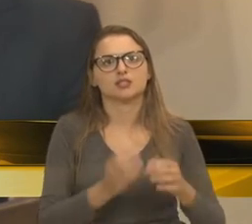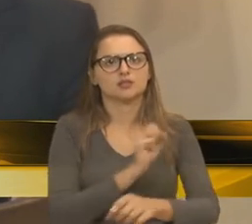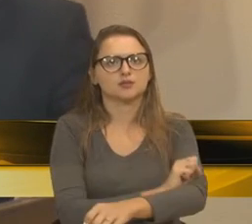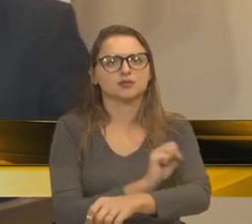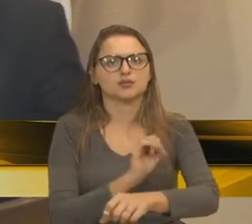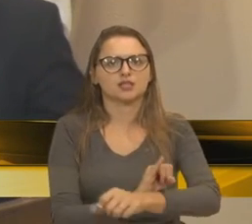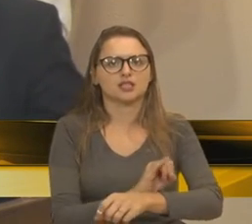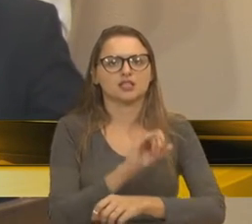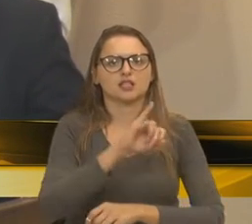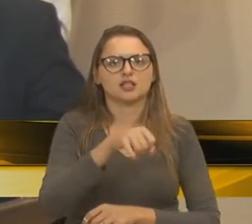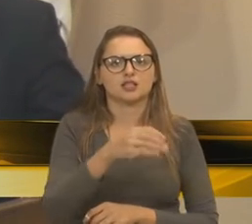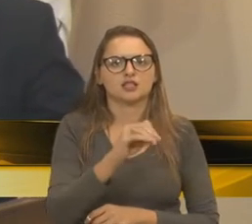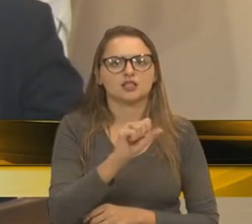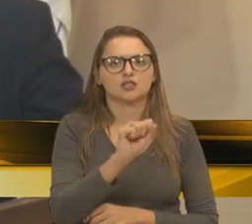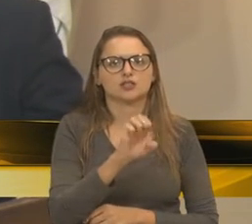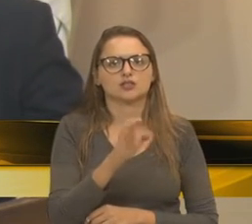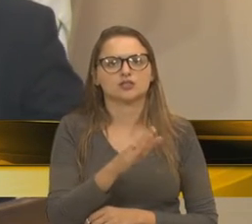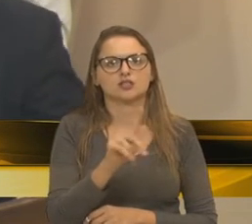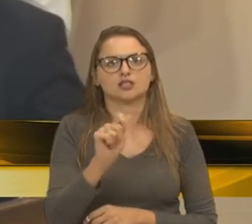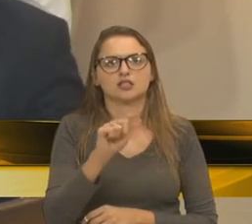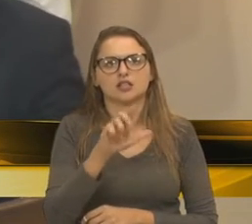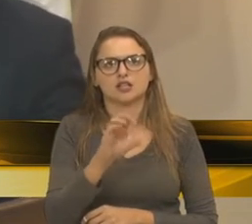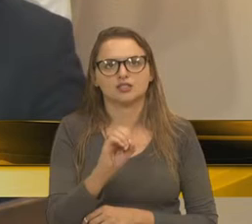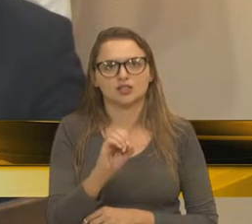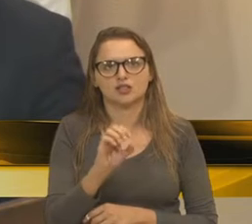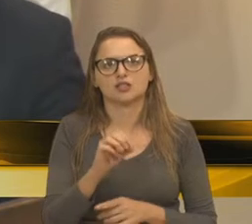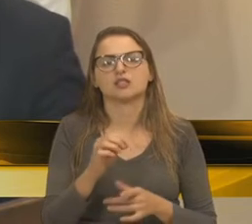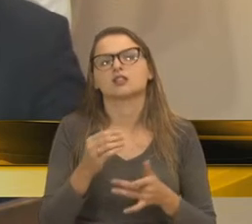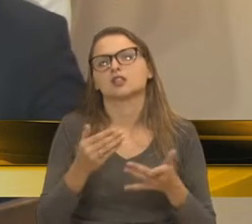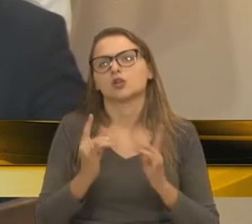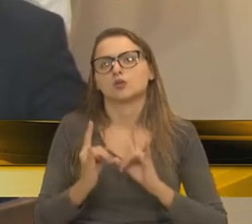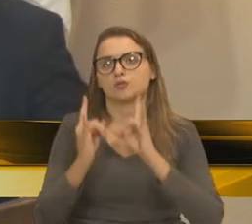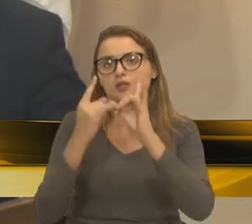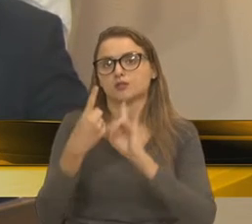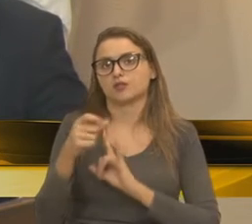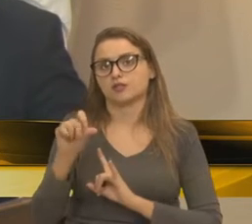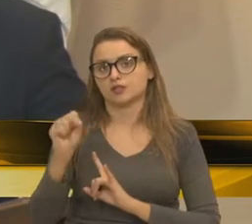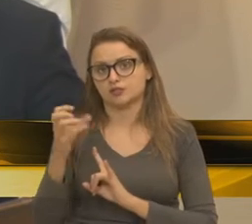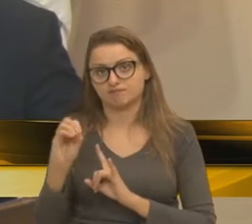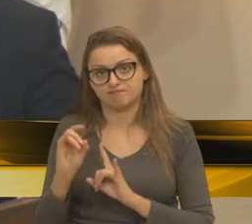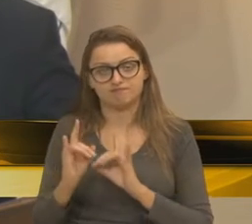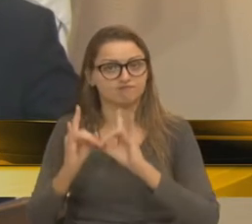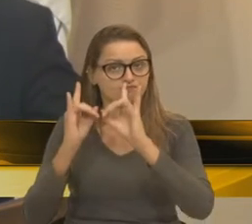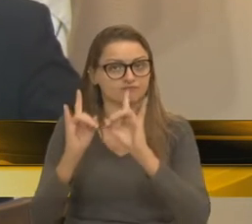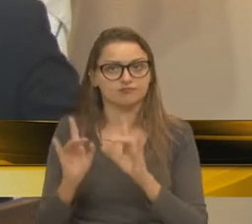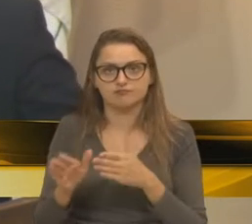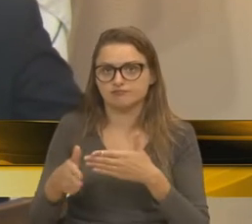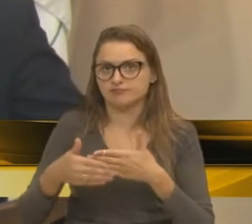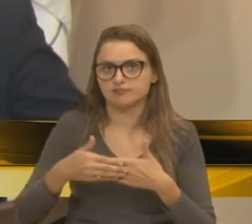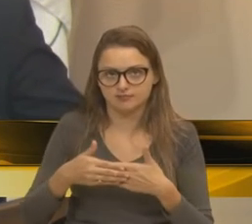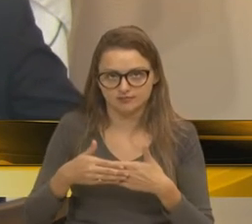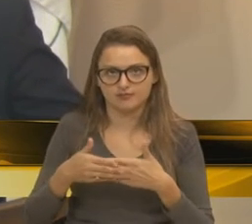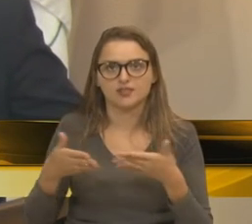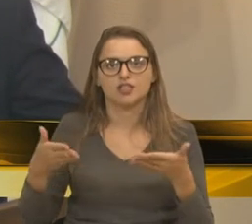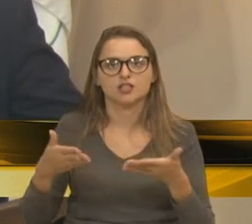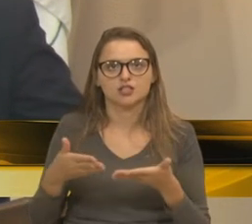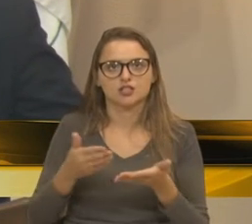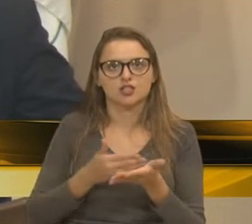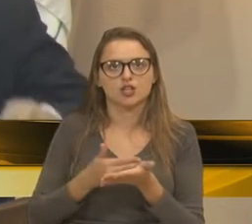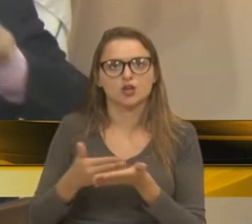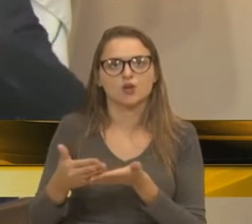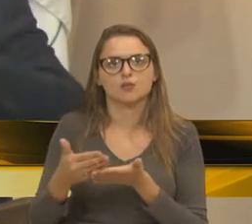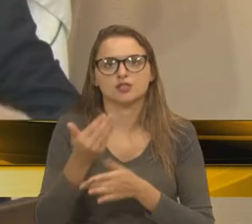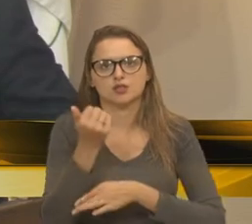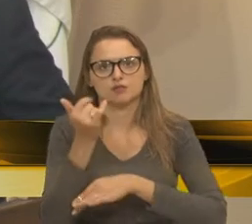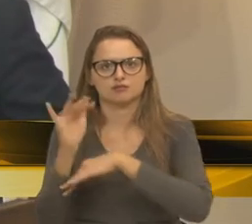Desde 1980 tem ali um prédio. Esse prédio está abandonado, está fechado, ele já está começando a criar mato